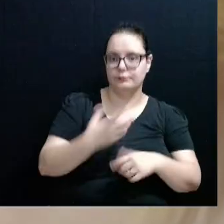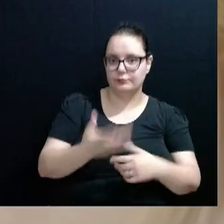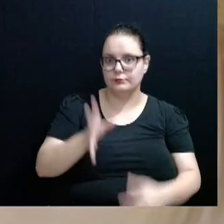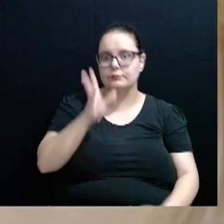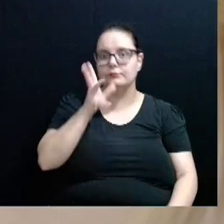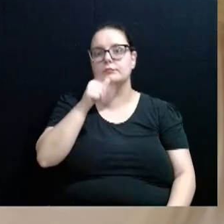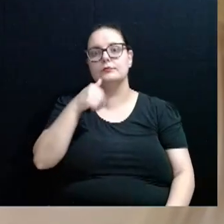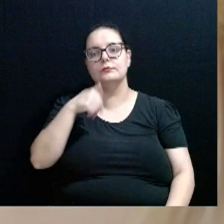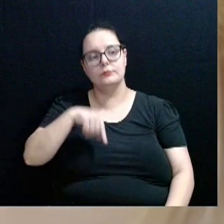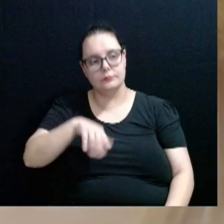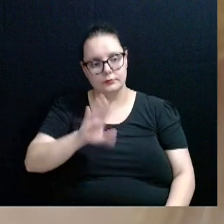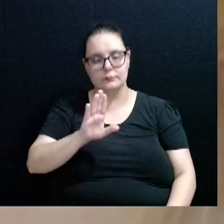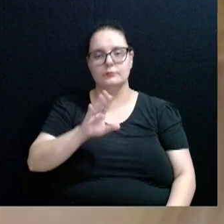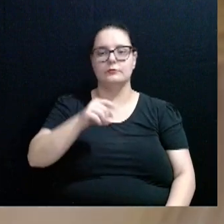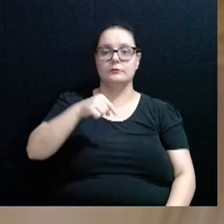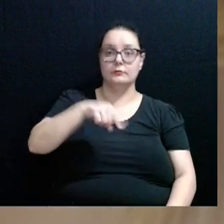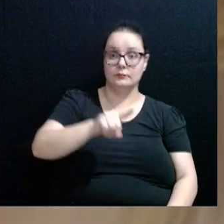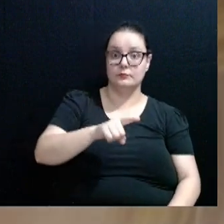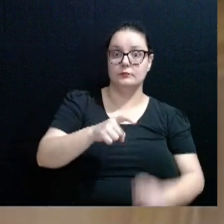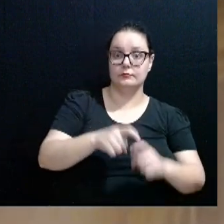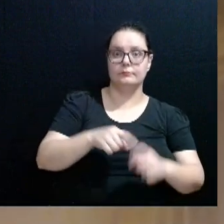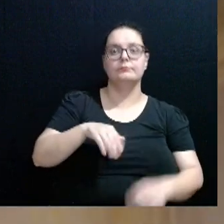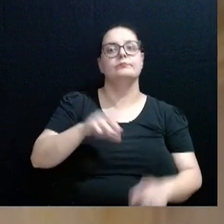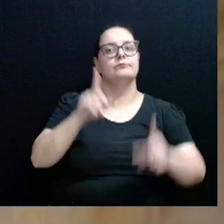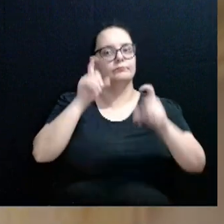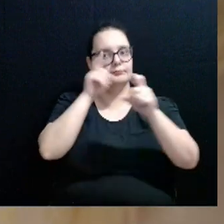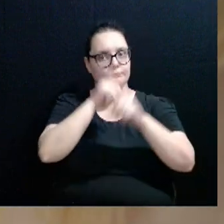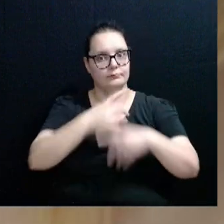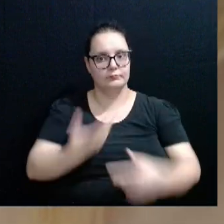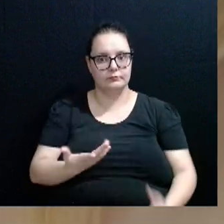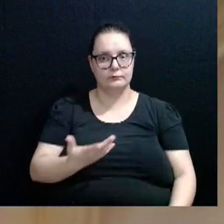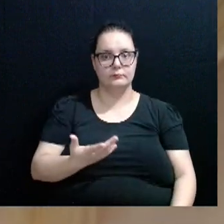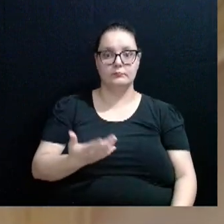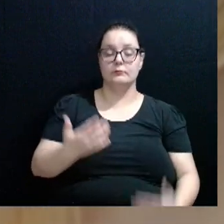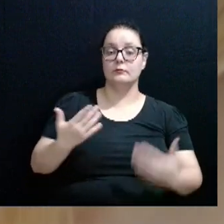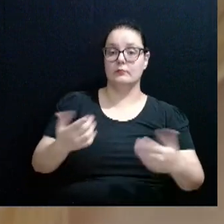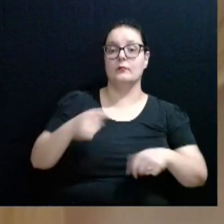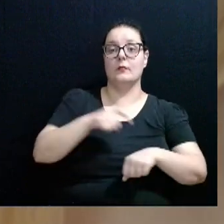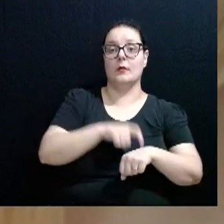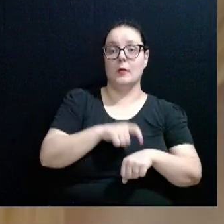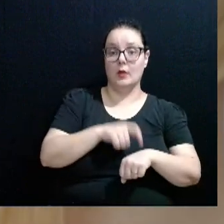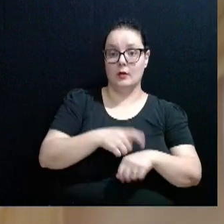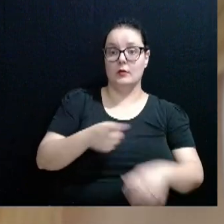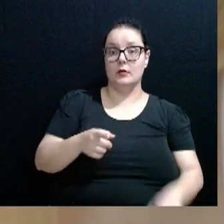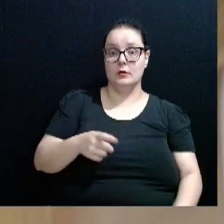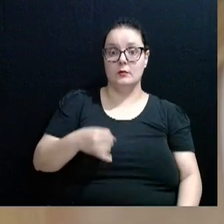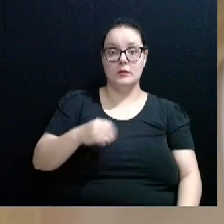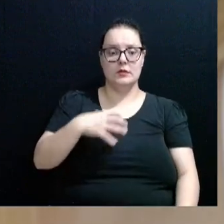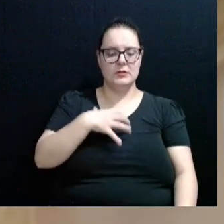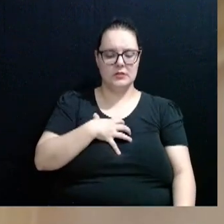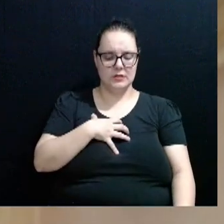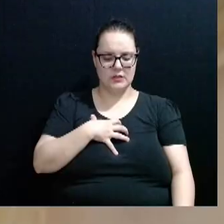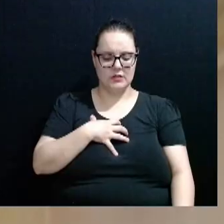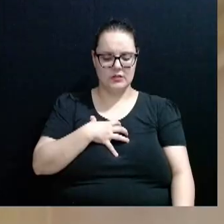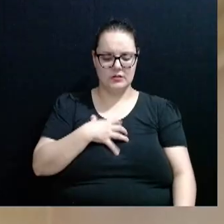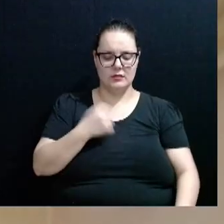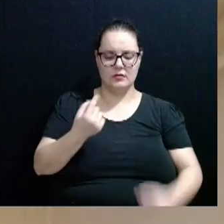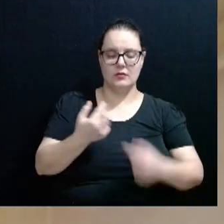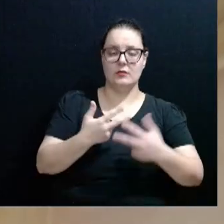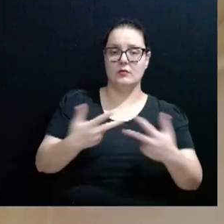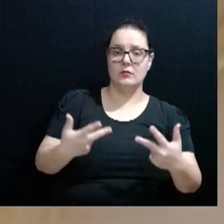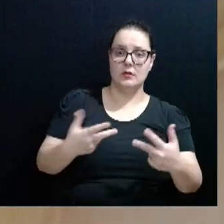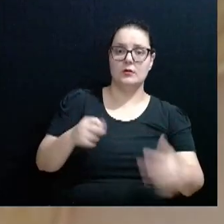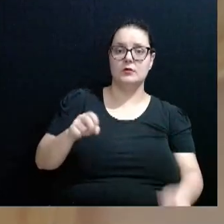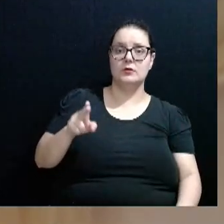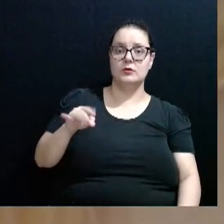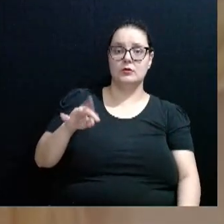fica mais complicado, né? Então, assim, o tempo, e se ela sentir algum fator indesejado e súbito daquele medicamento,